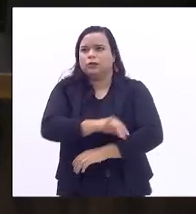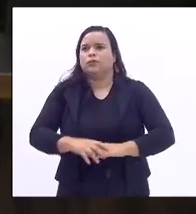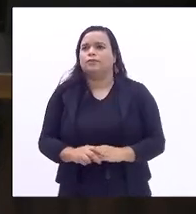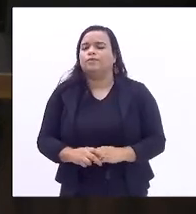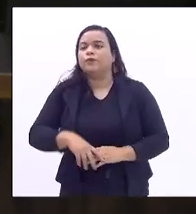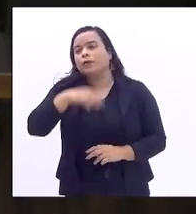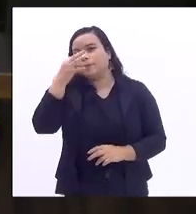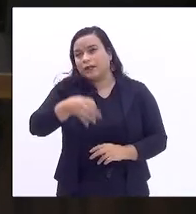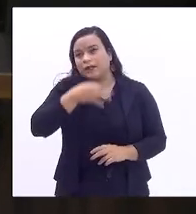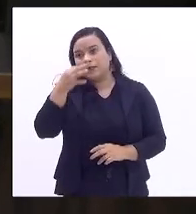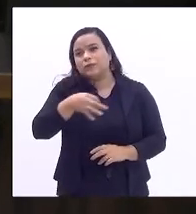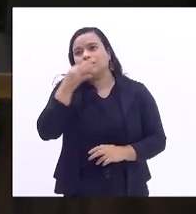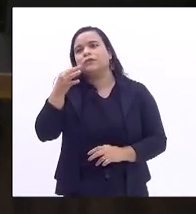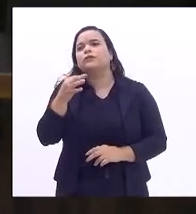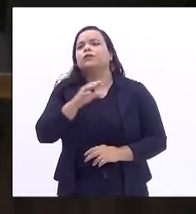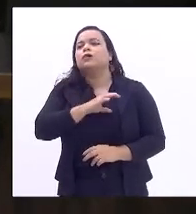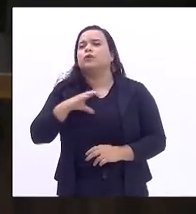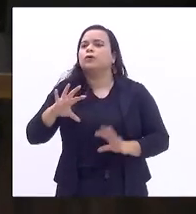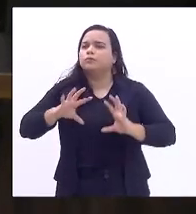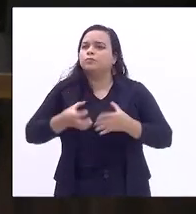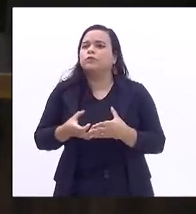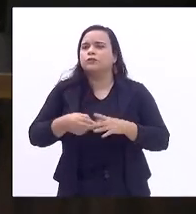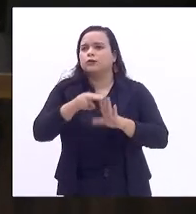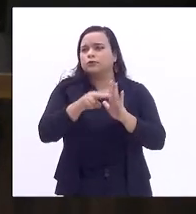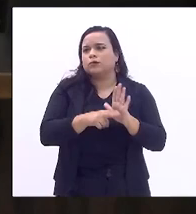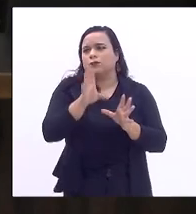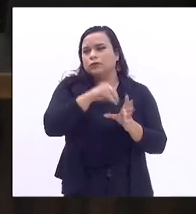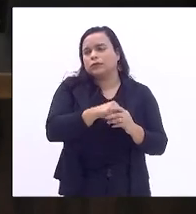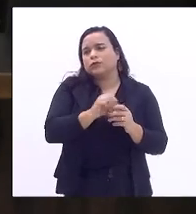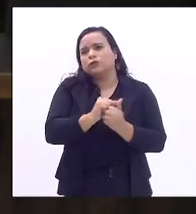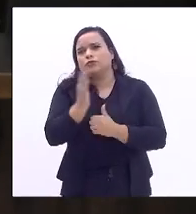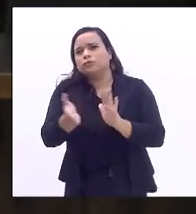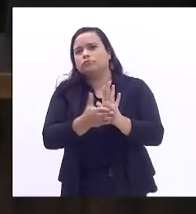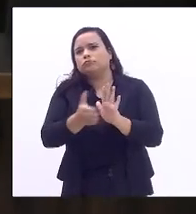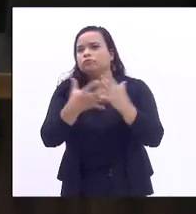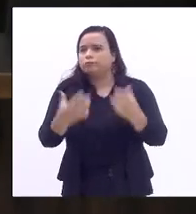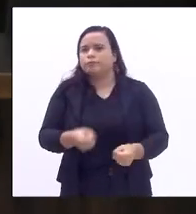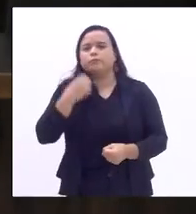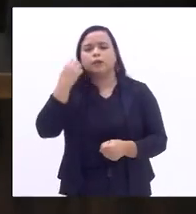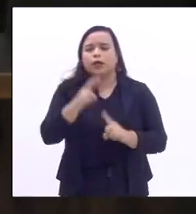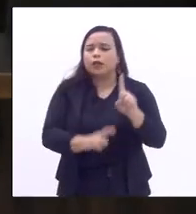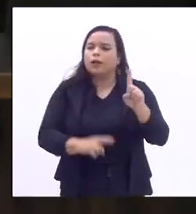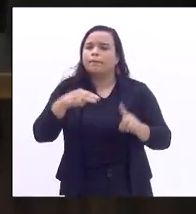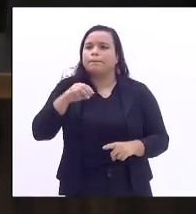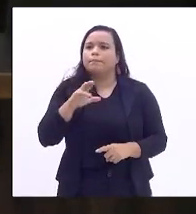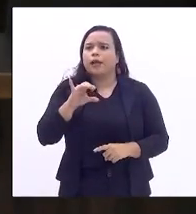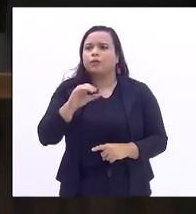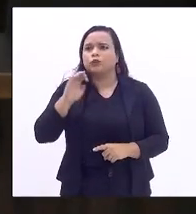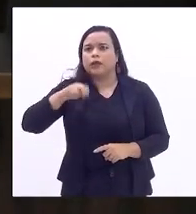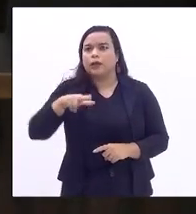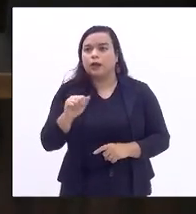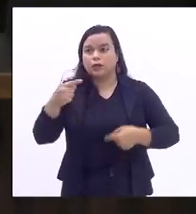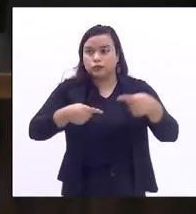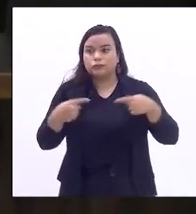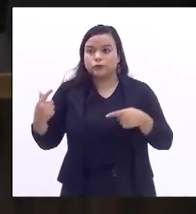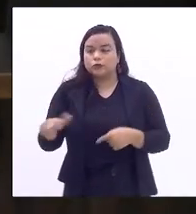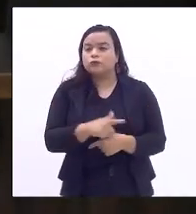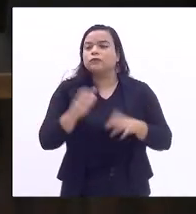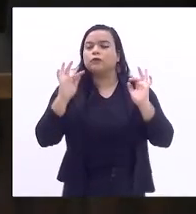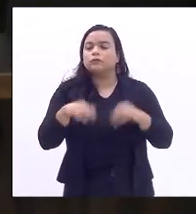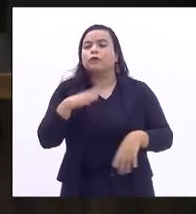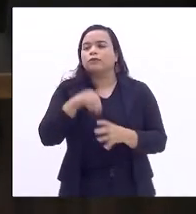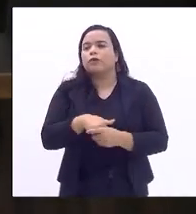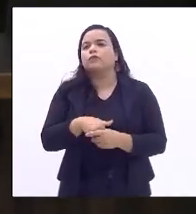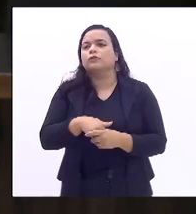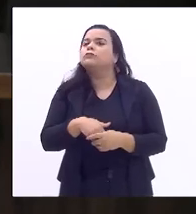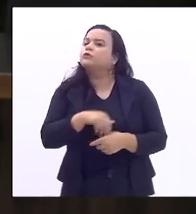é parecida comissão de normas internas e proposições externas favorável ela tô deitada mas canela em discussão na vida quero discutir encerrada a discussão e